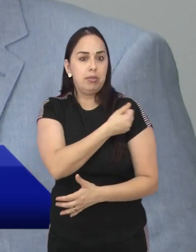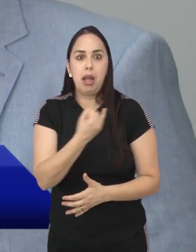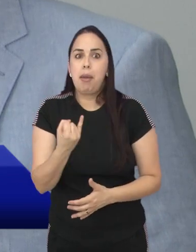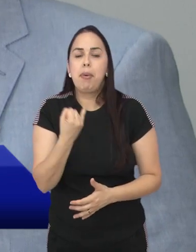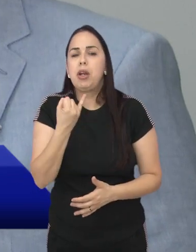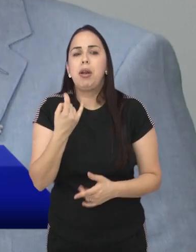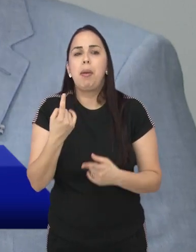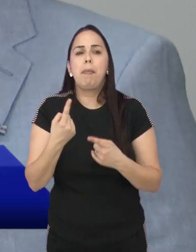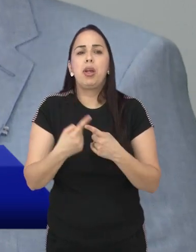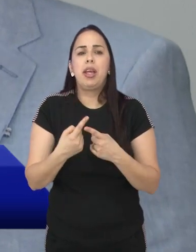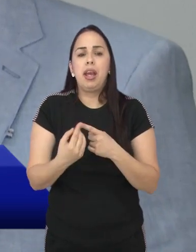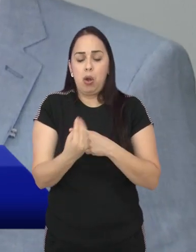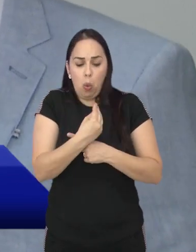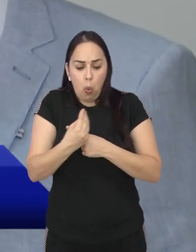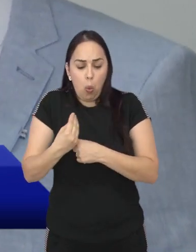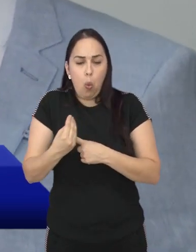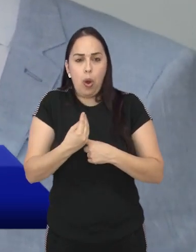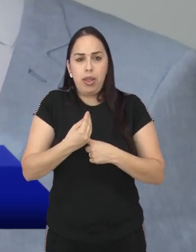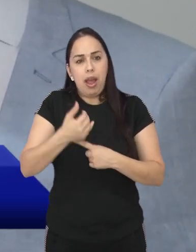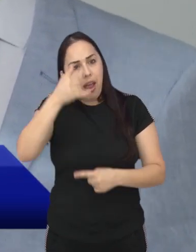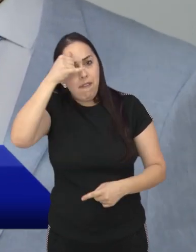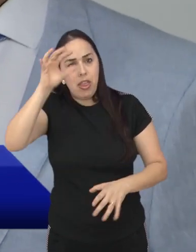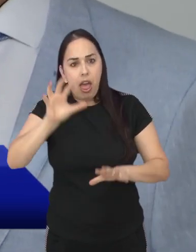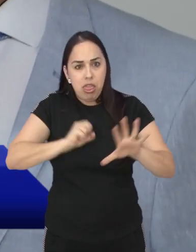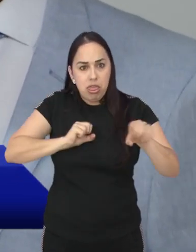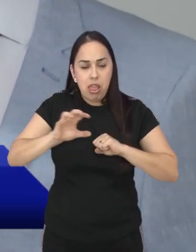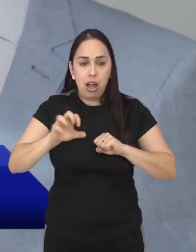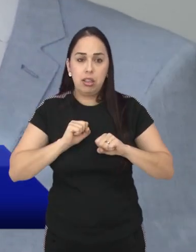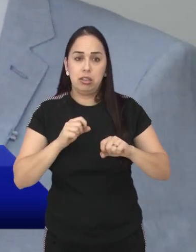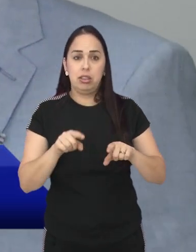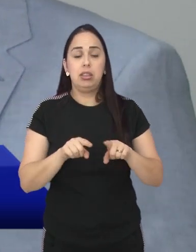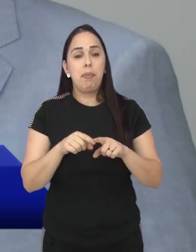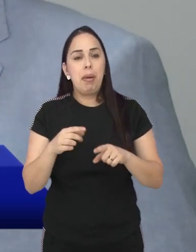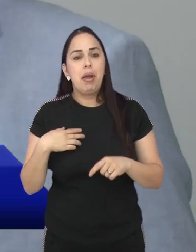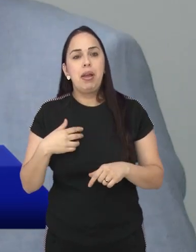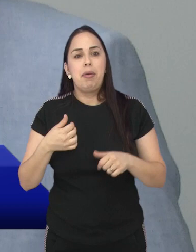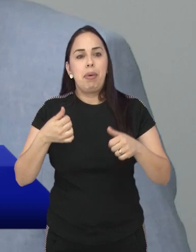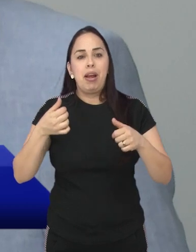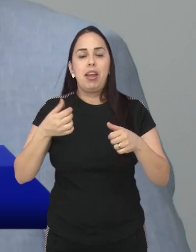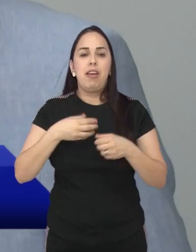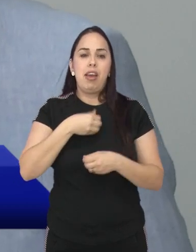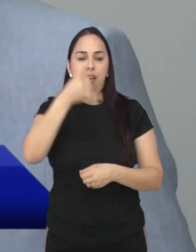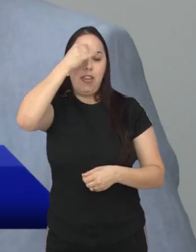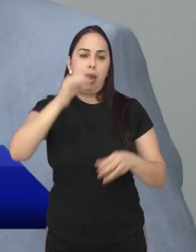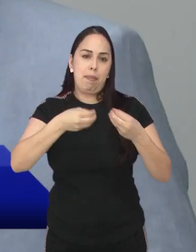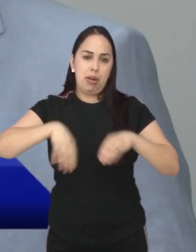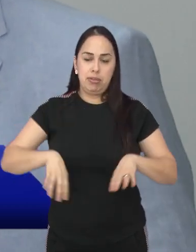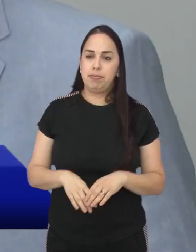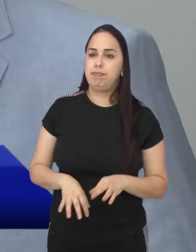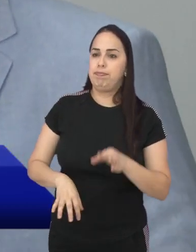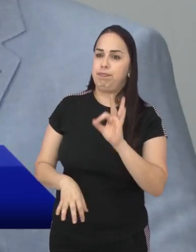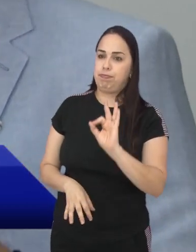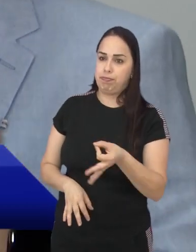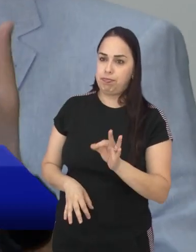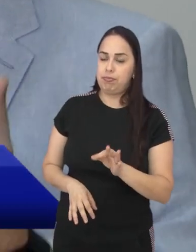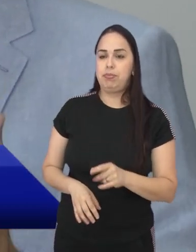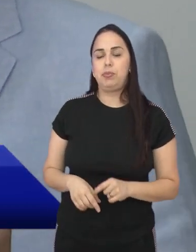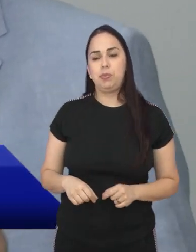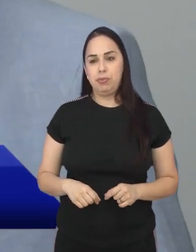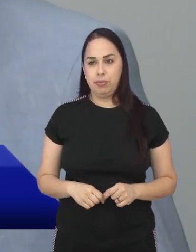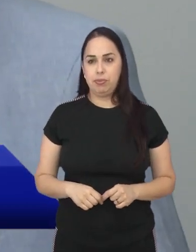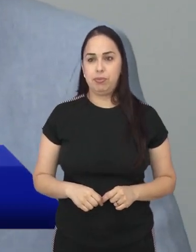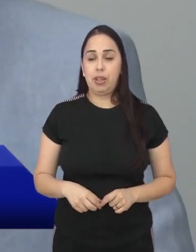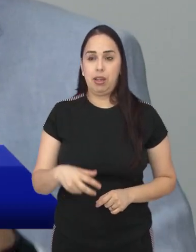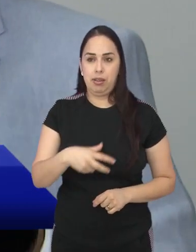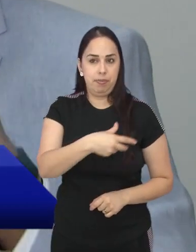dessa vacinação para prevenção desses casos e também para um evoluir para uma coisa mais grave né perfeito a ideia